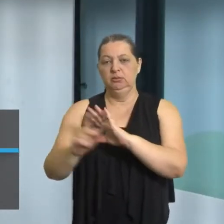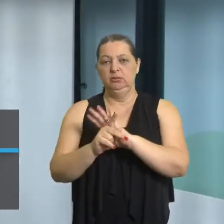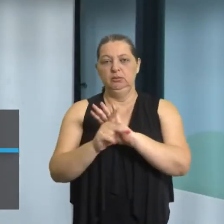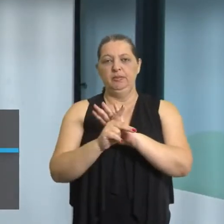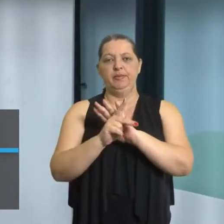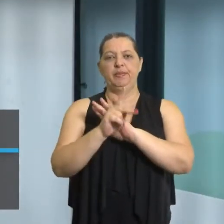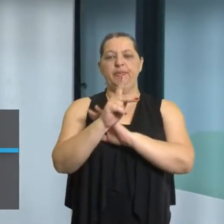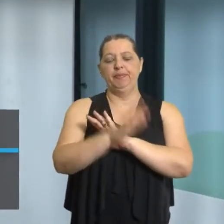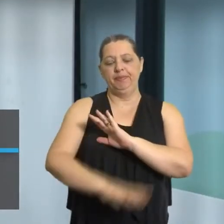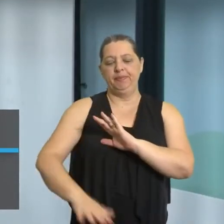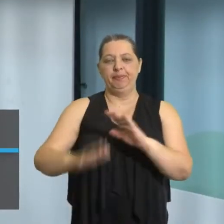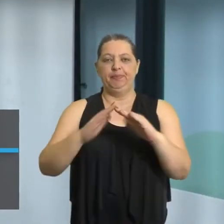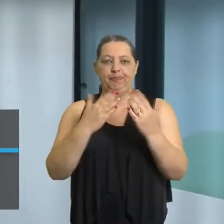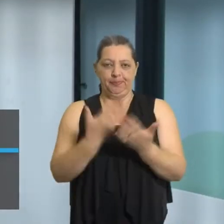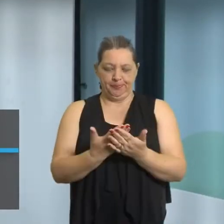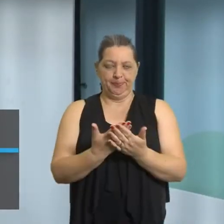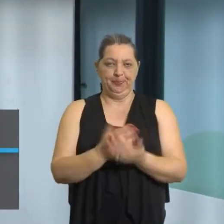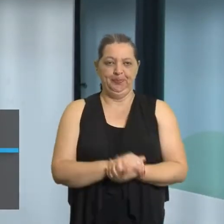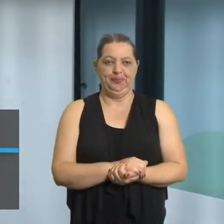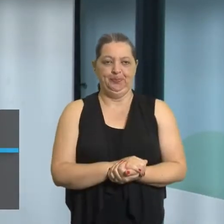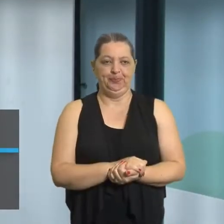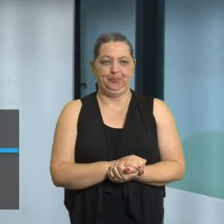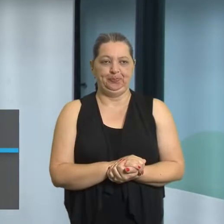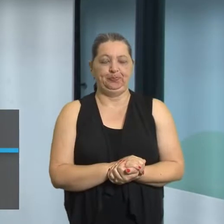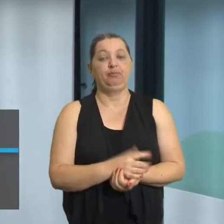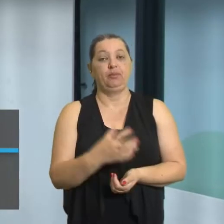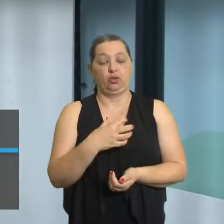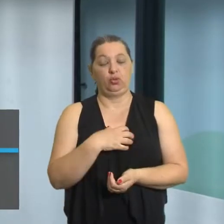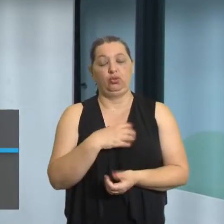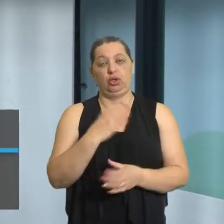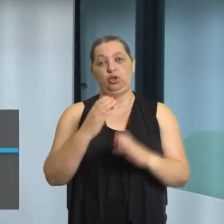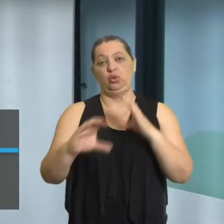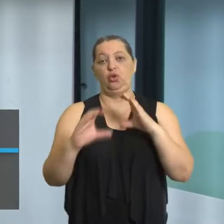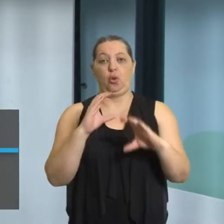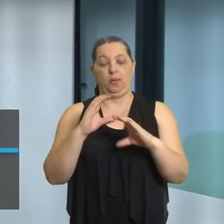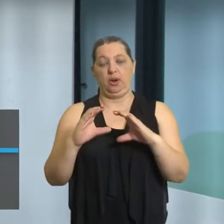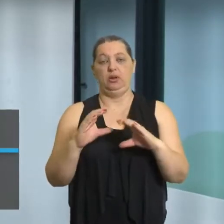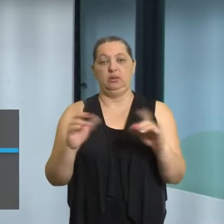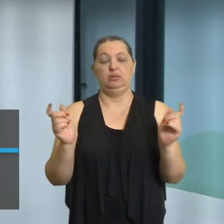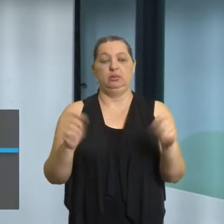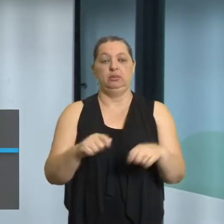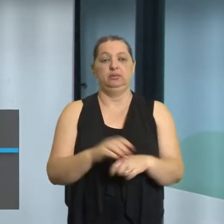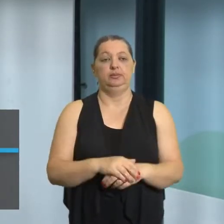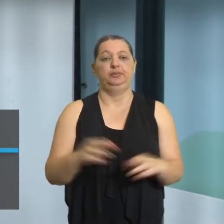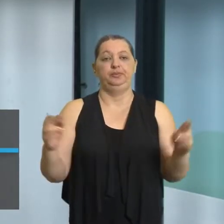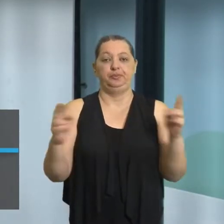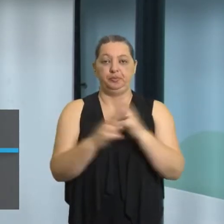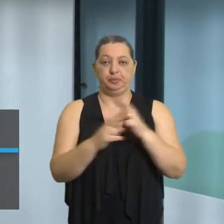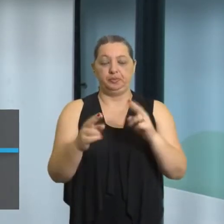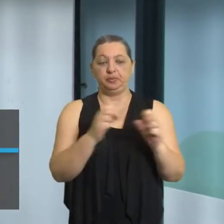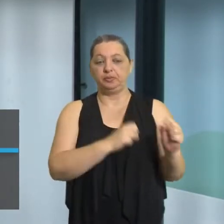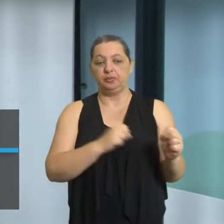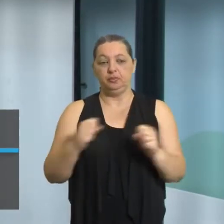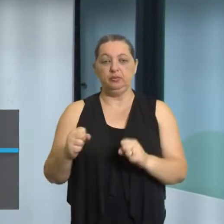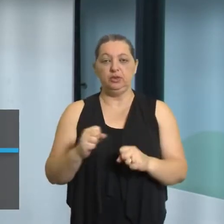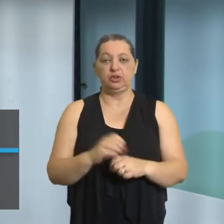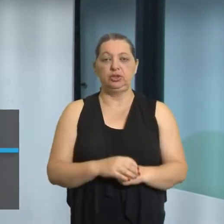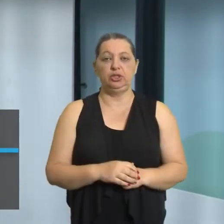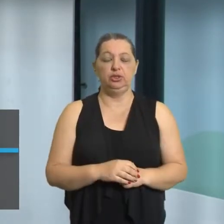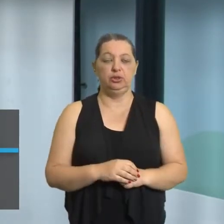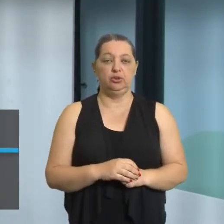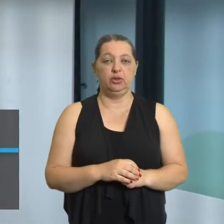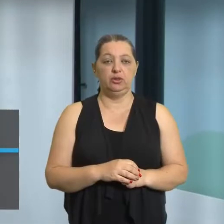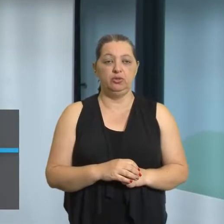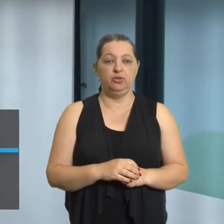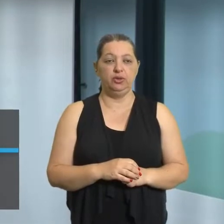e intense isso né é uma forma de comunicação é uma relação de poder na comunicação que não vai chegar